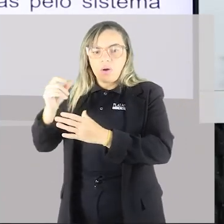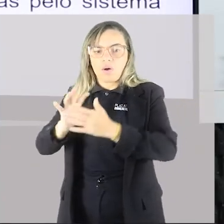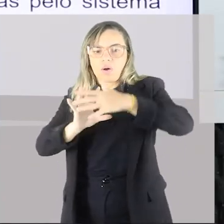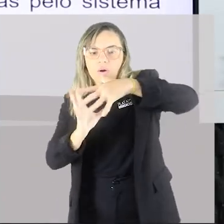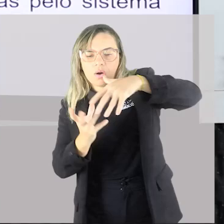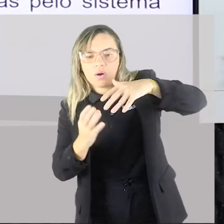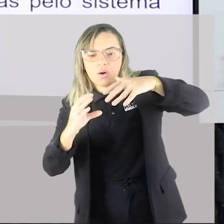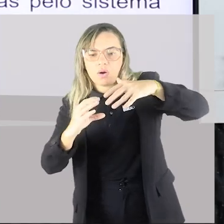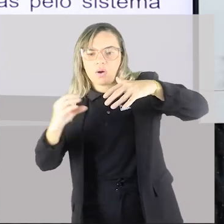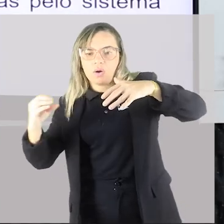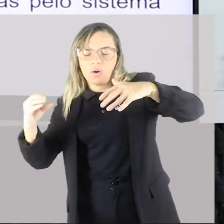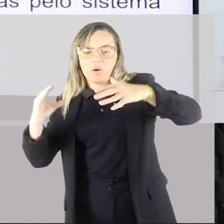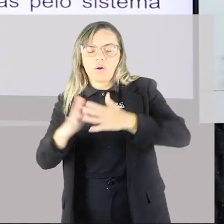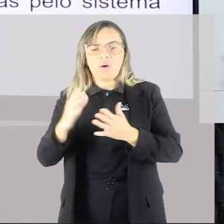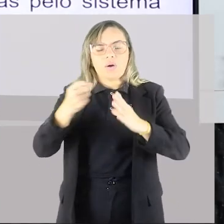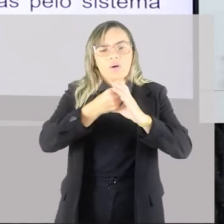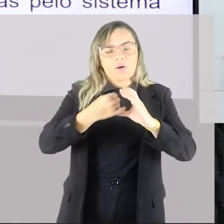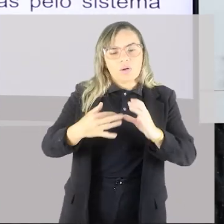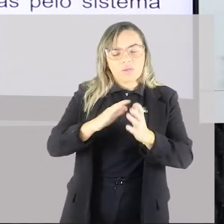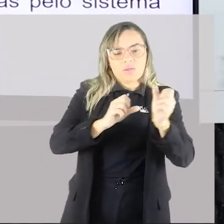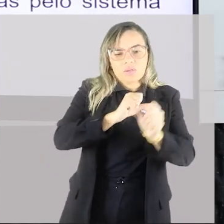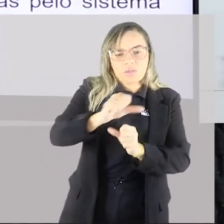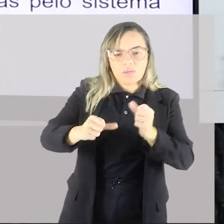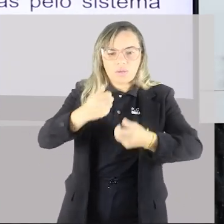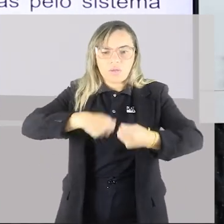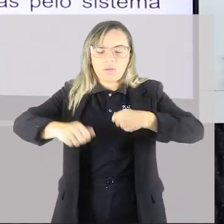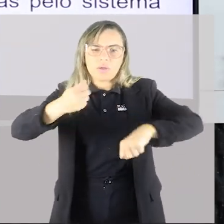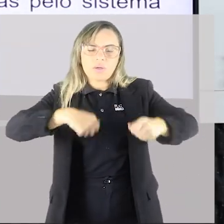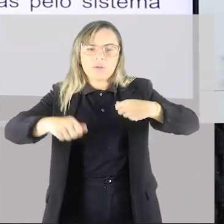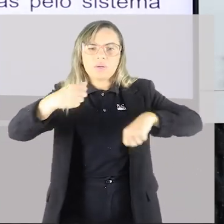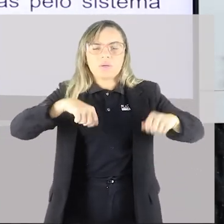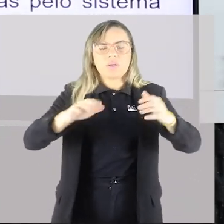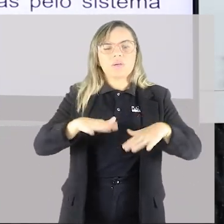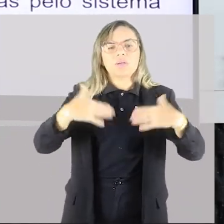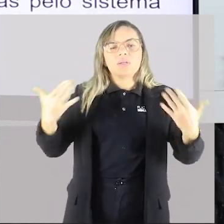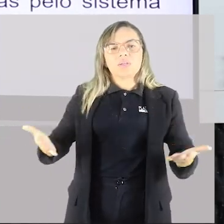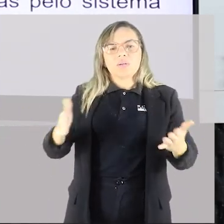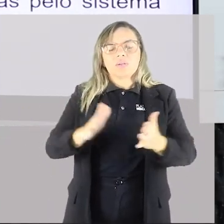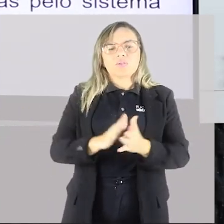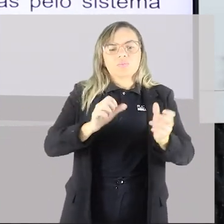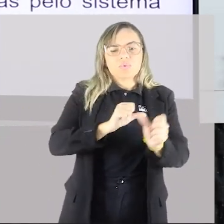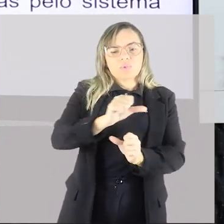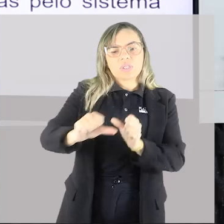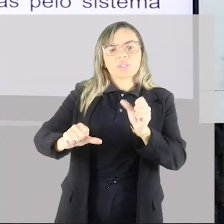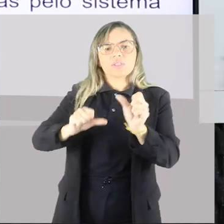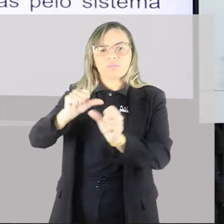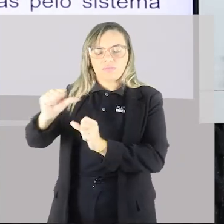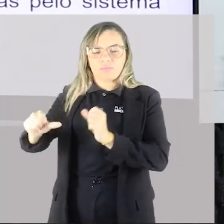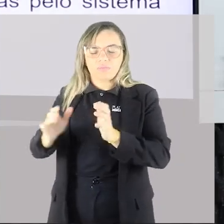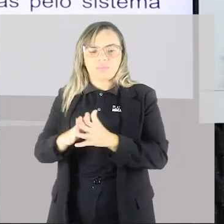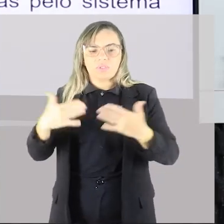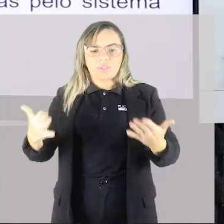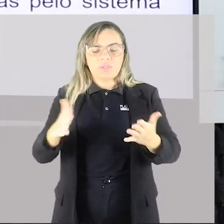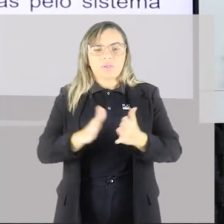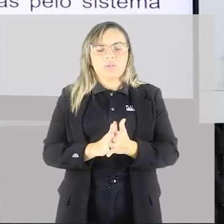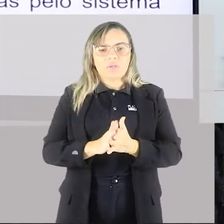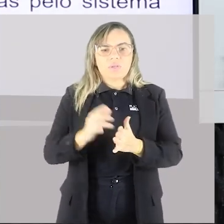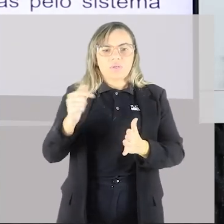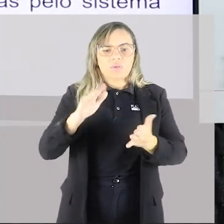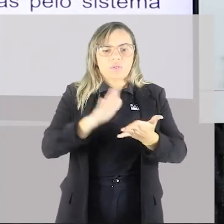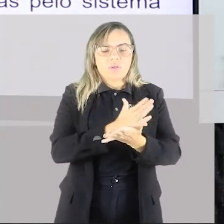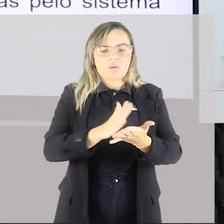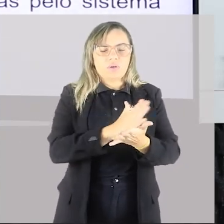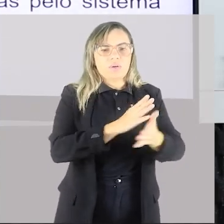ocidental, transformações econômicas. Então nós estamos numa espécie de transição, tá? Nós vamos deixar